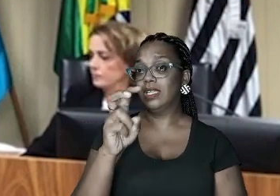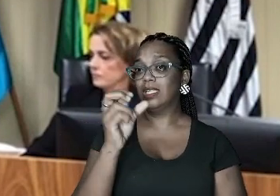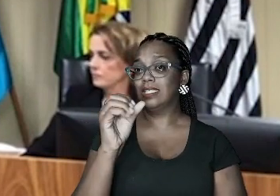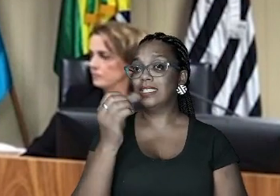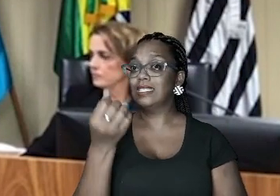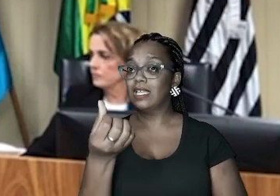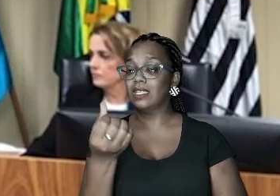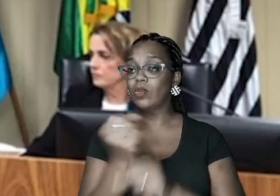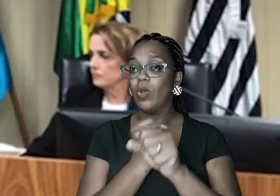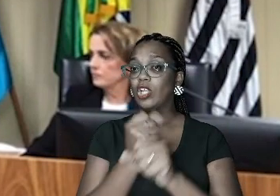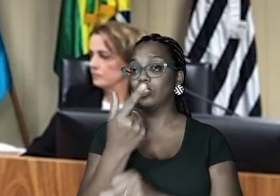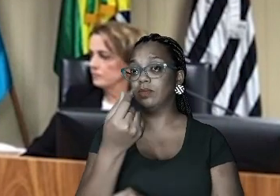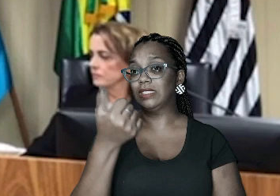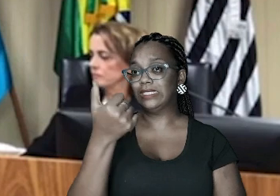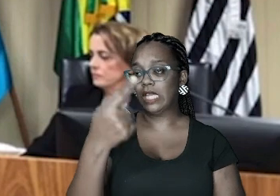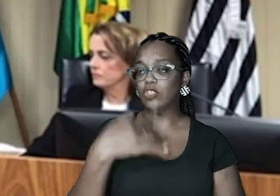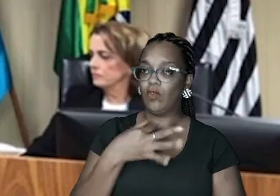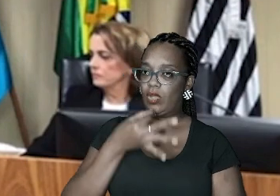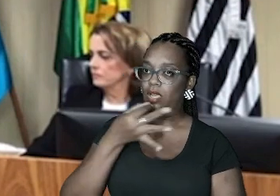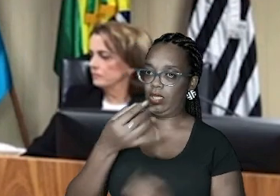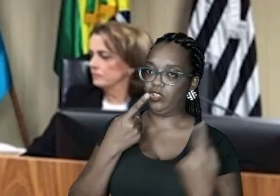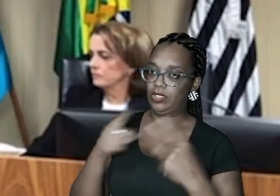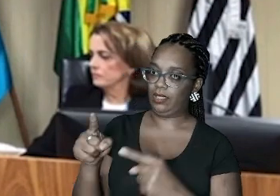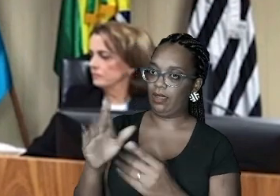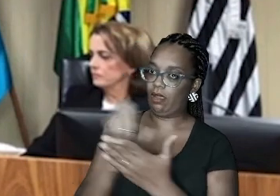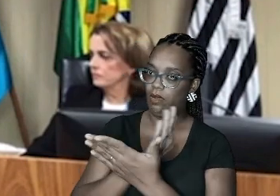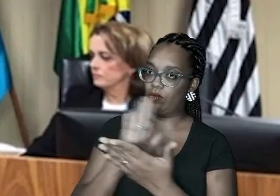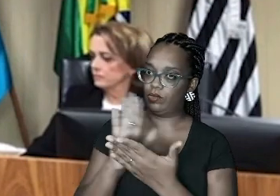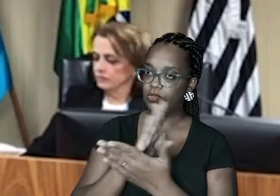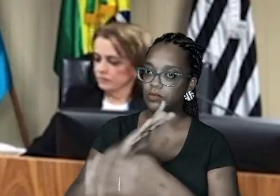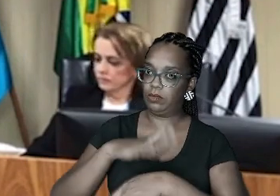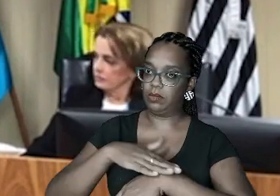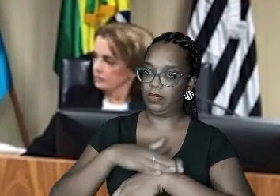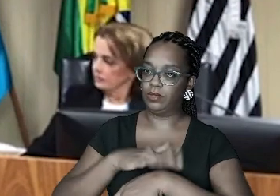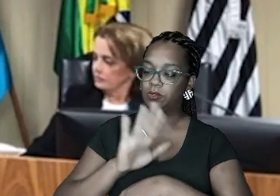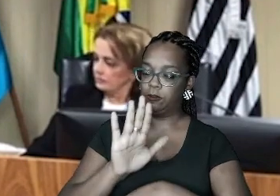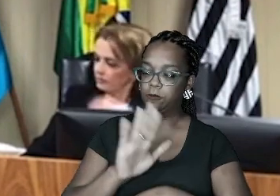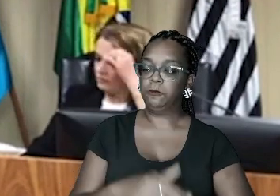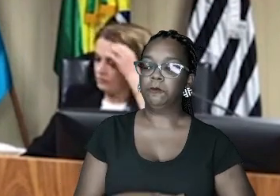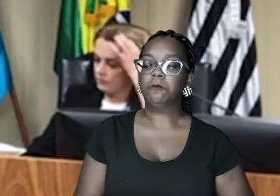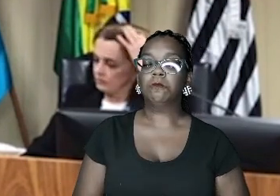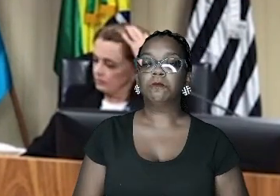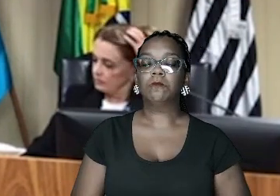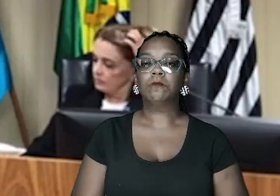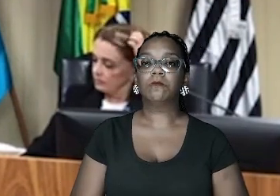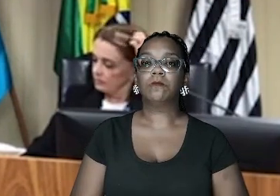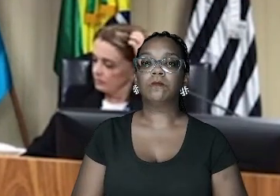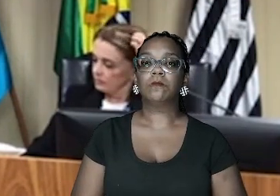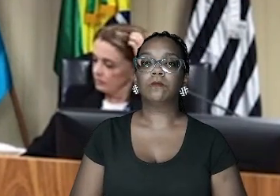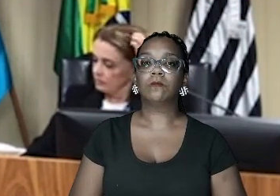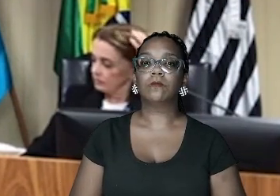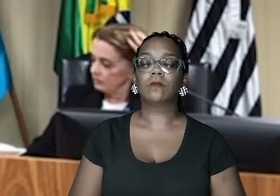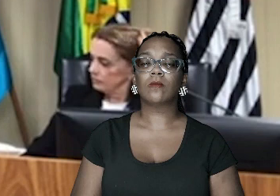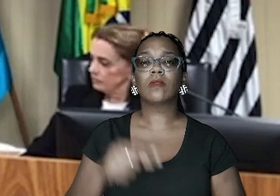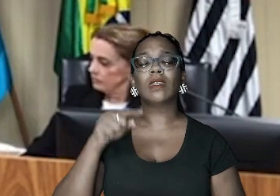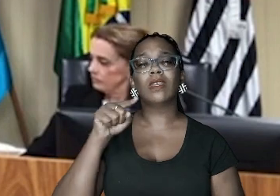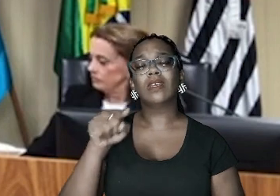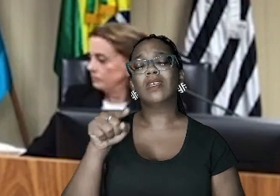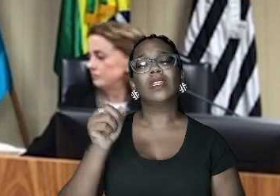a qual eu vou criticar Em alguns momentos ele não Encceja diretamente